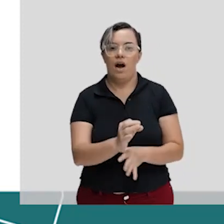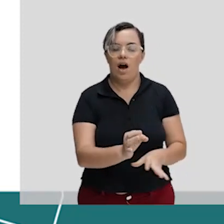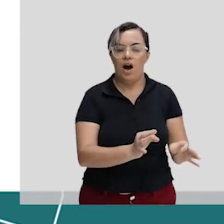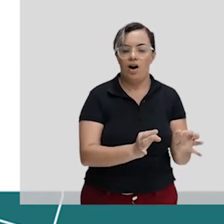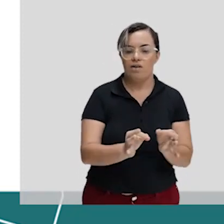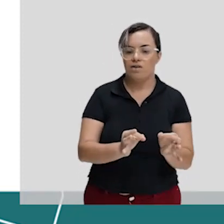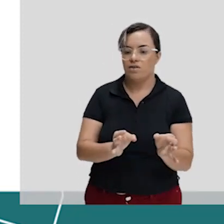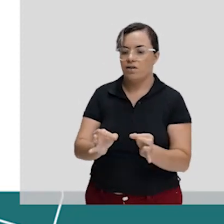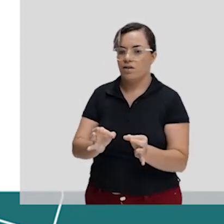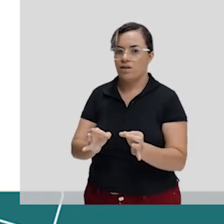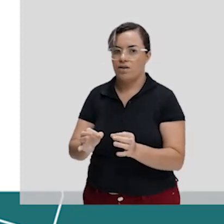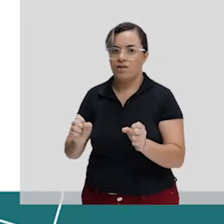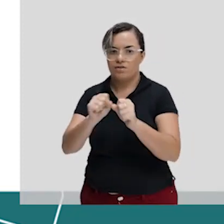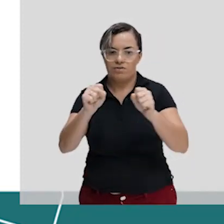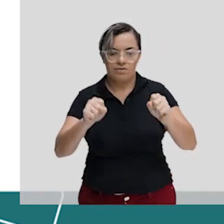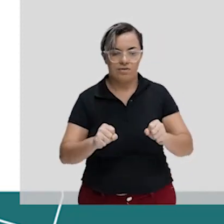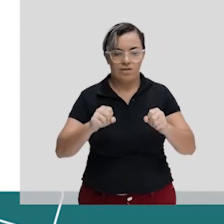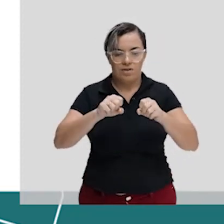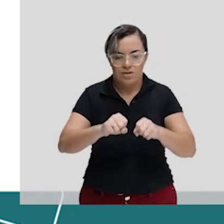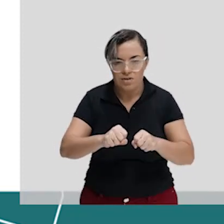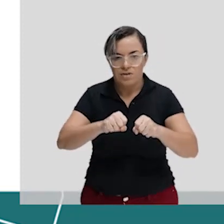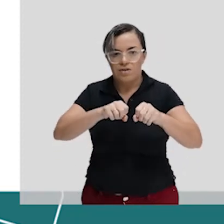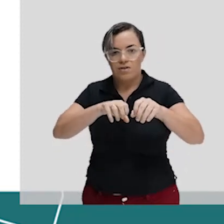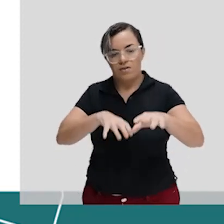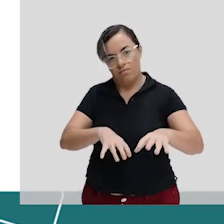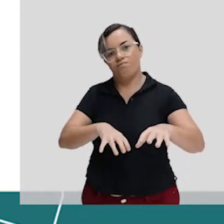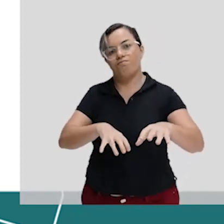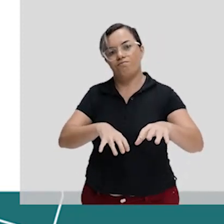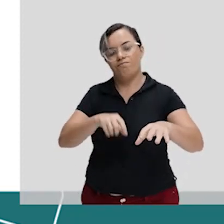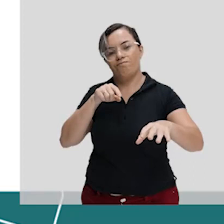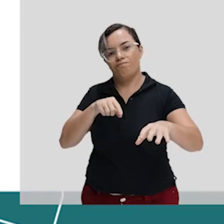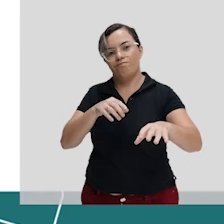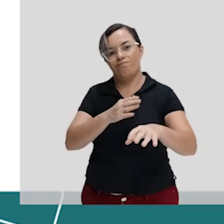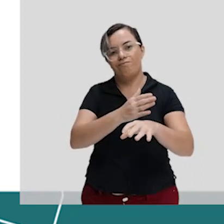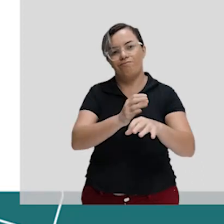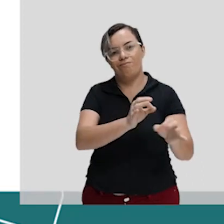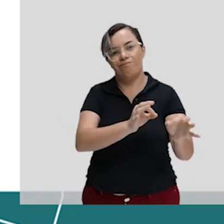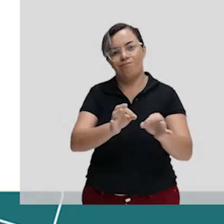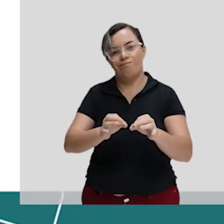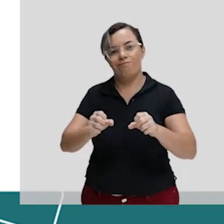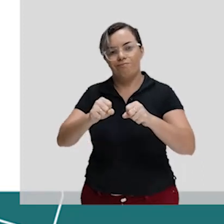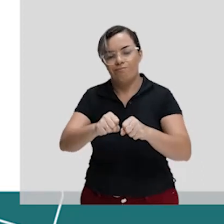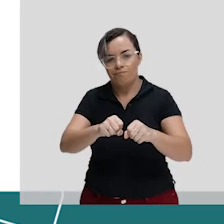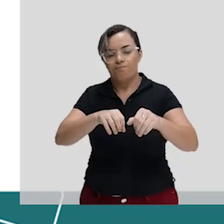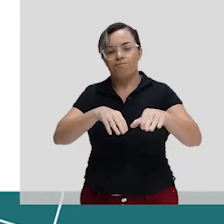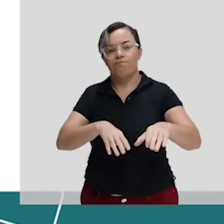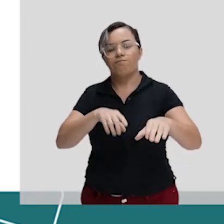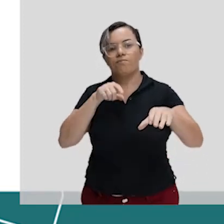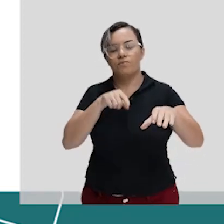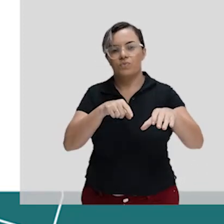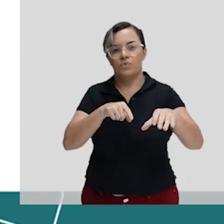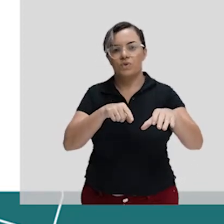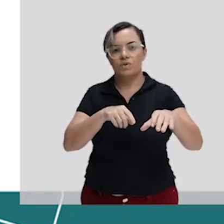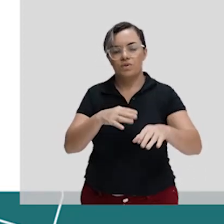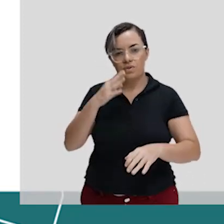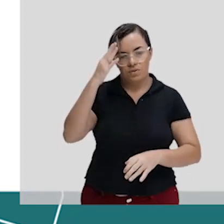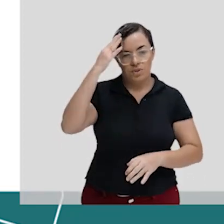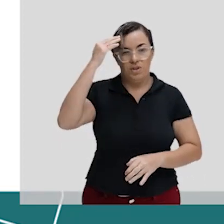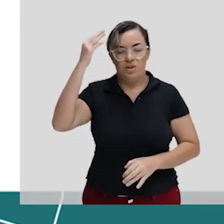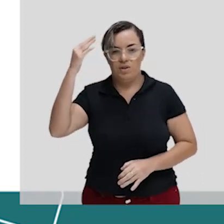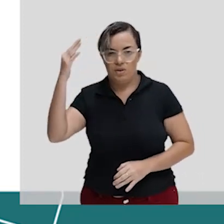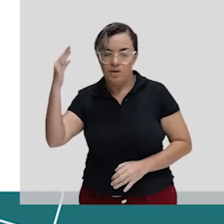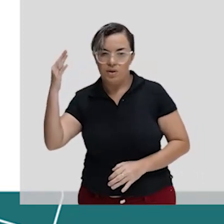colonial é uma outra prática mercantilista. A montagem do sistema colonial, a montagem do famoso